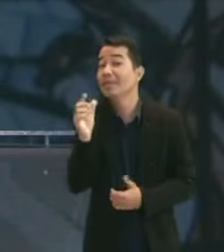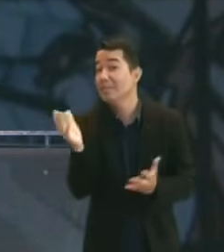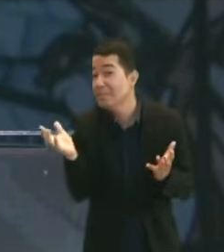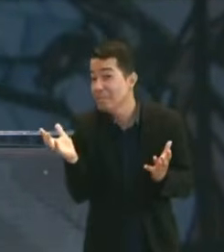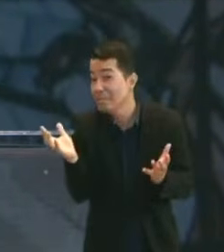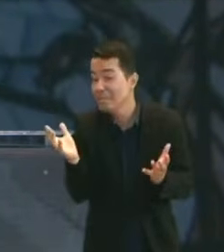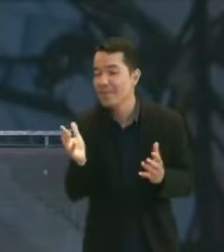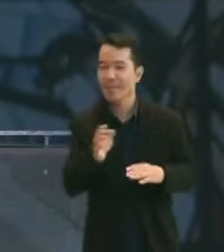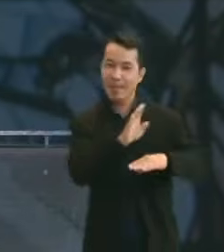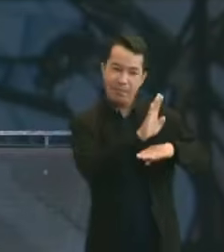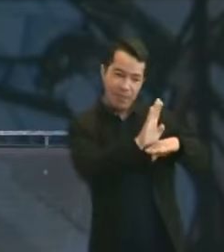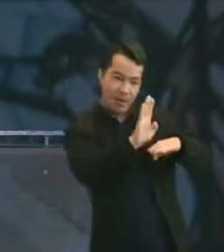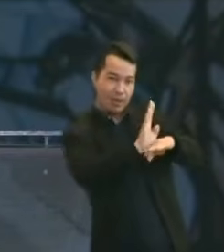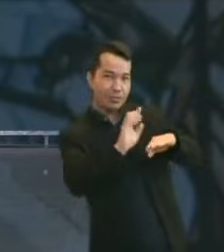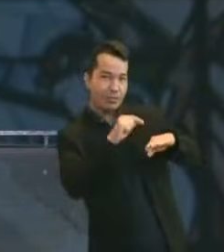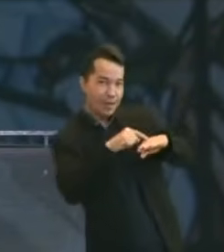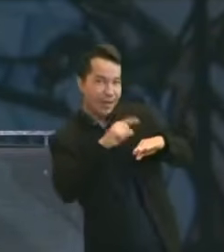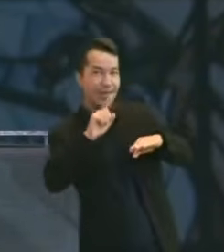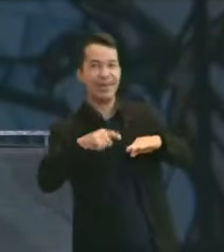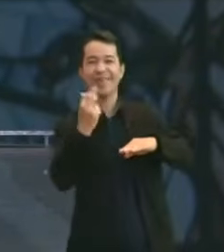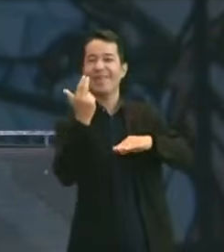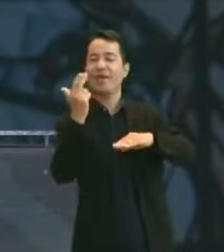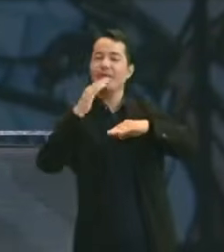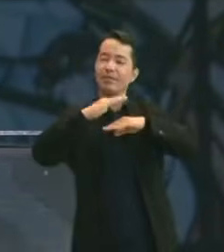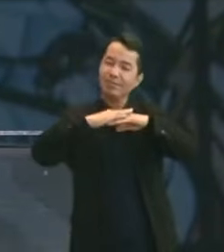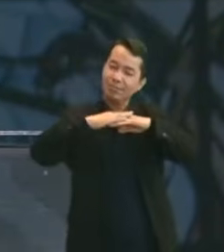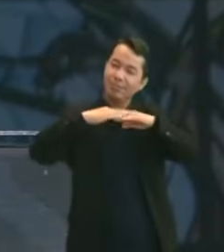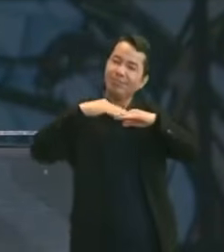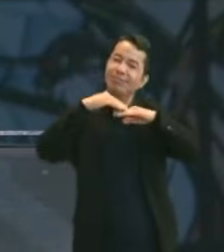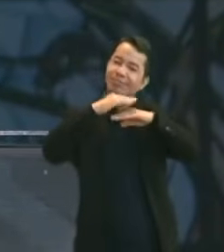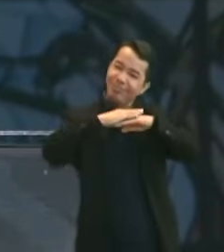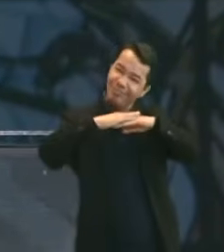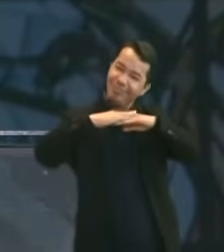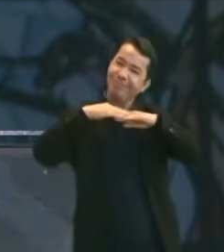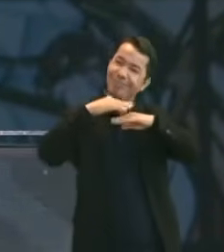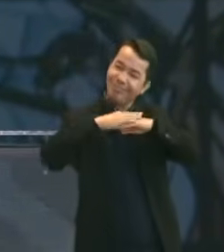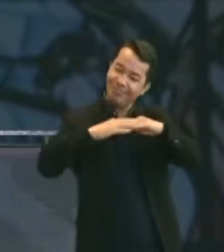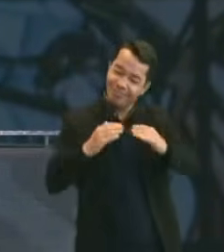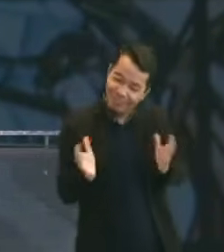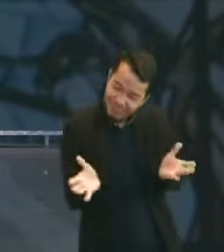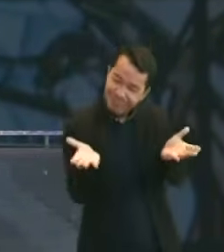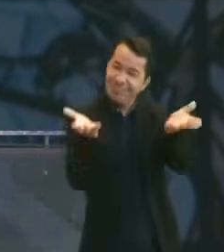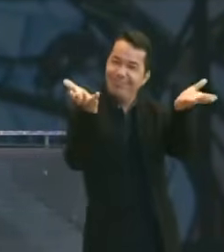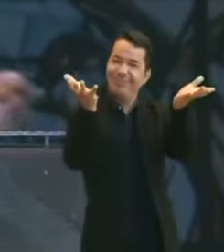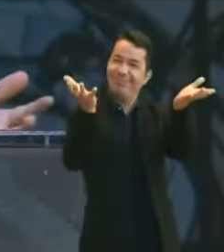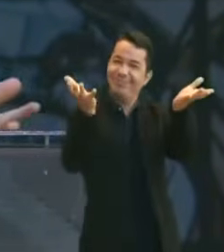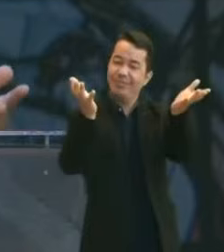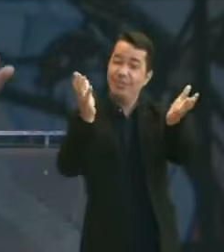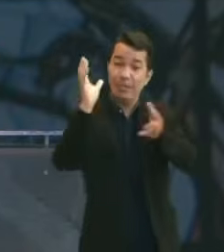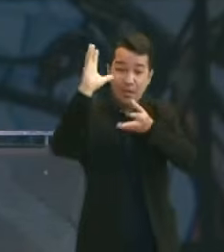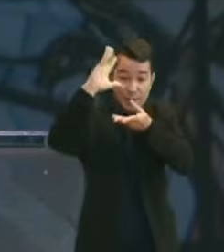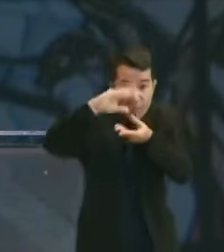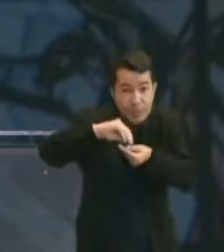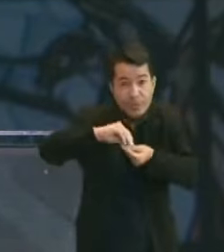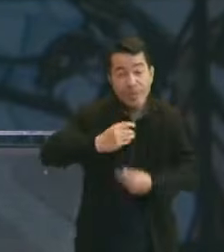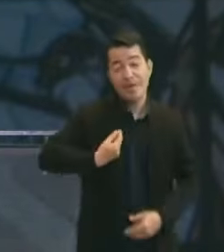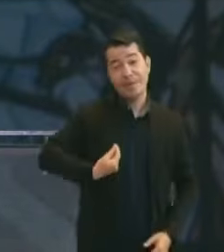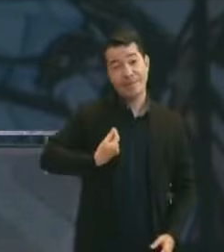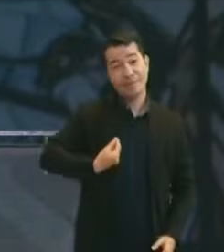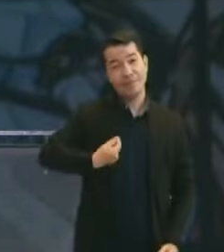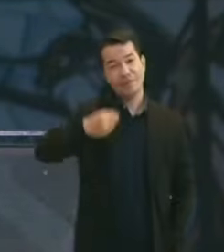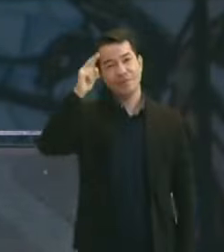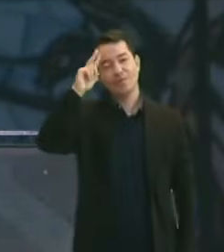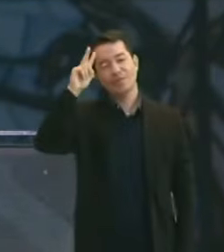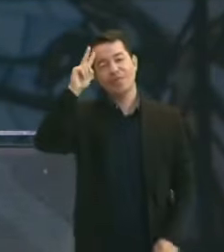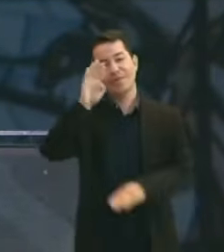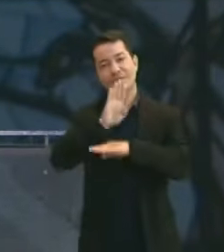Aquele que dá ânimo, aquele que consola, aquele que encoraja. E a gente vai ver que isso resume muito bem a história